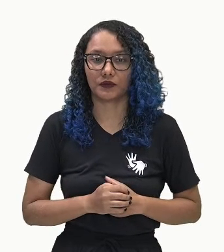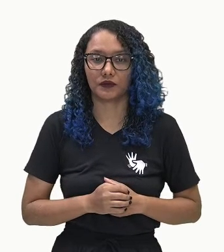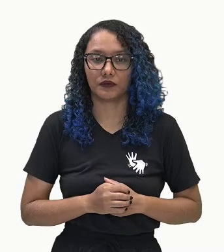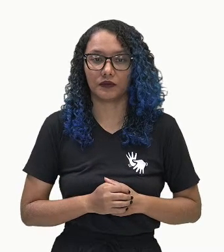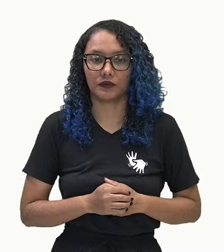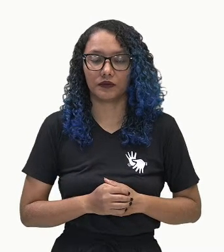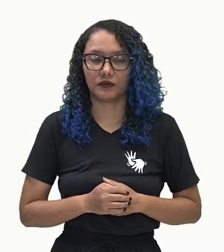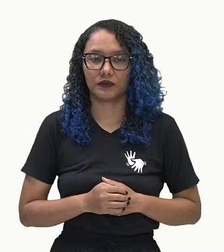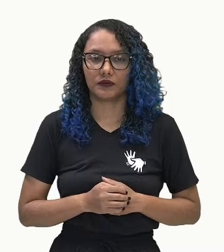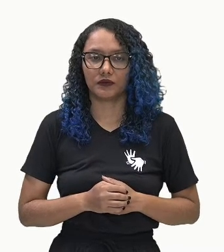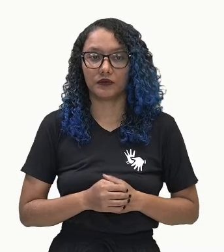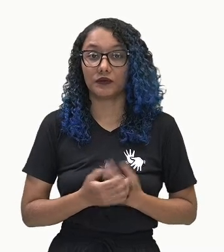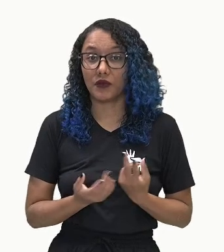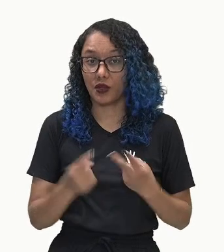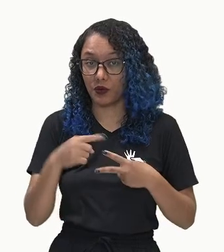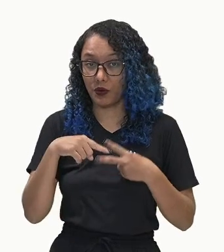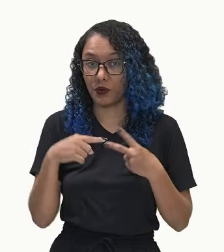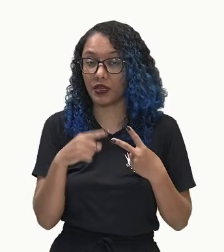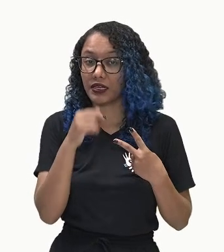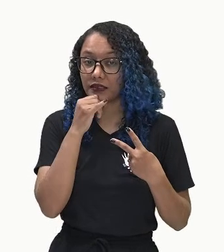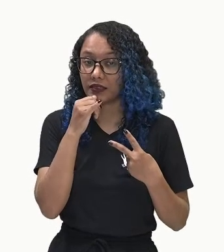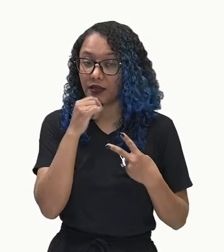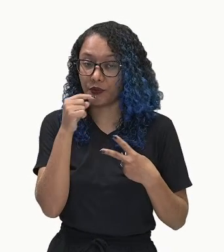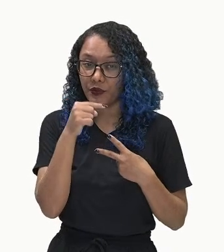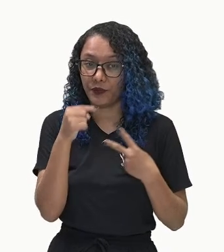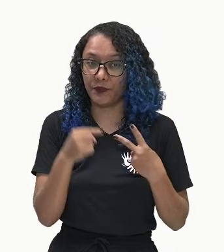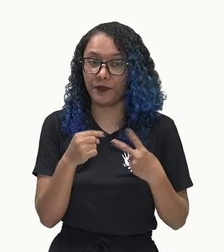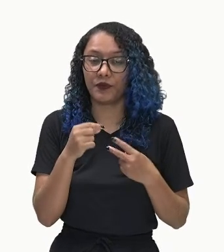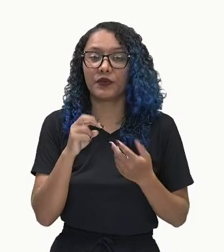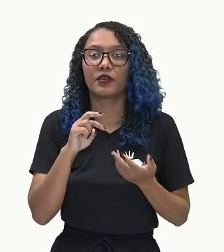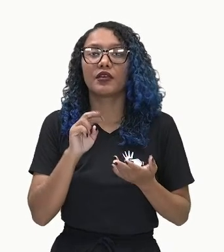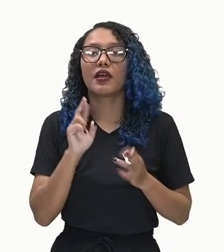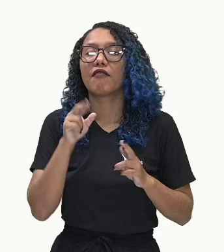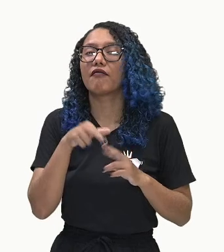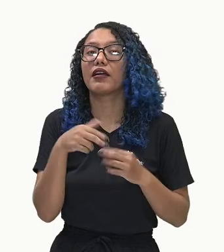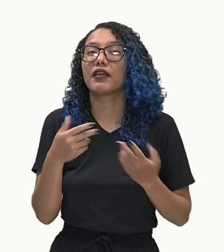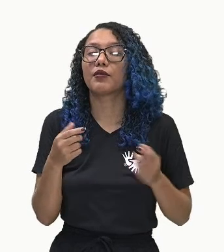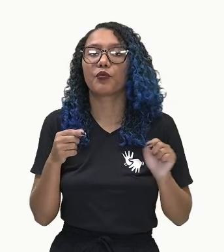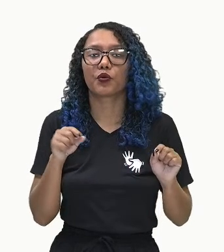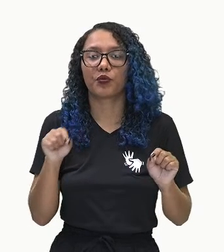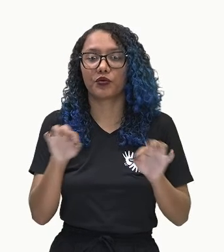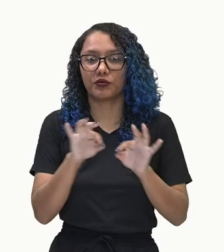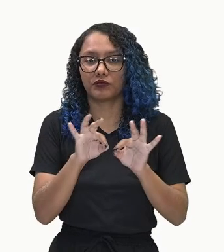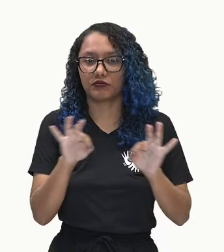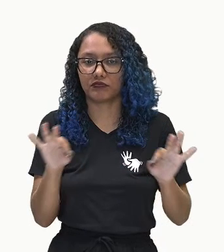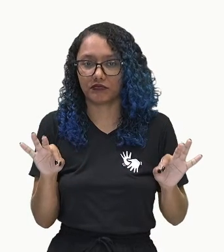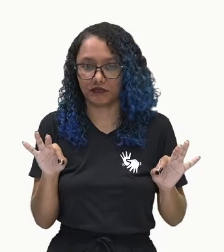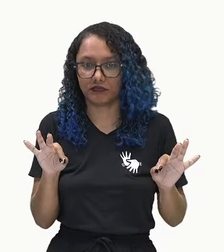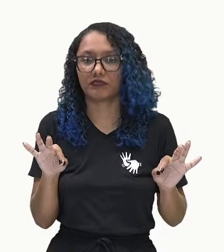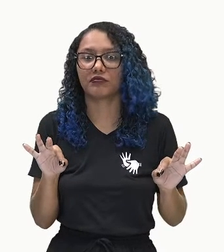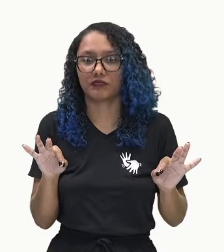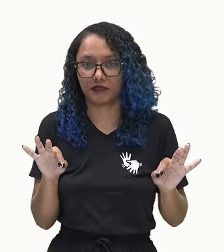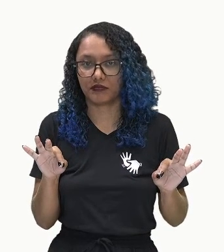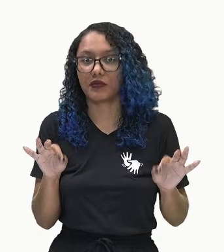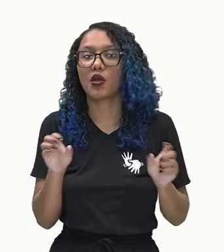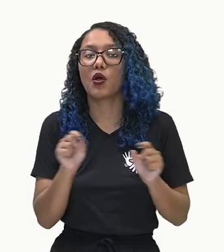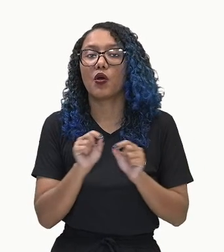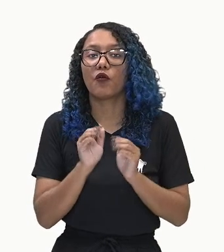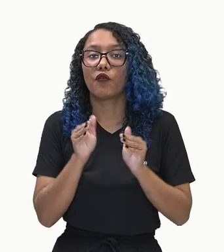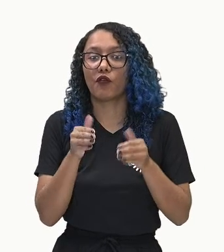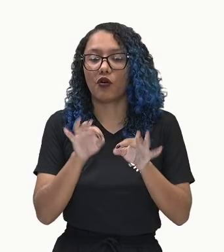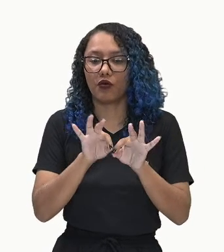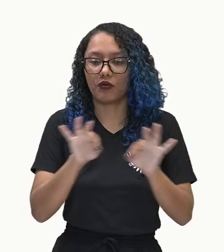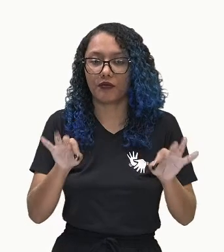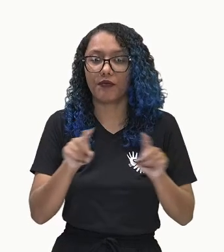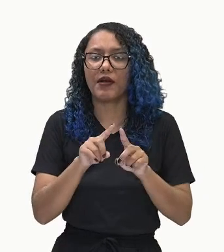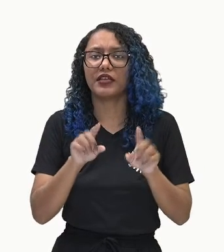viu agora é quando a distância entre os dois pontos é feita na forma horizontal. E se for